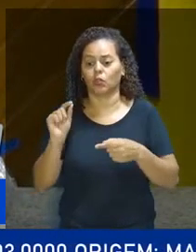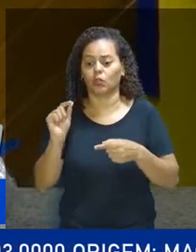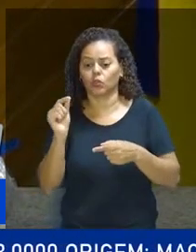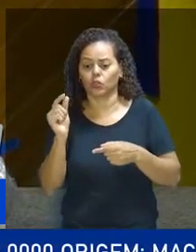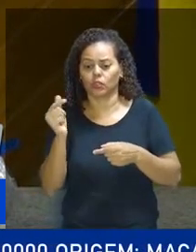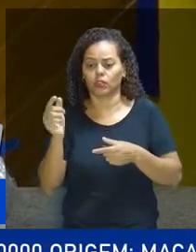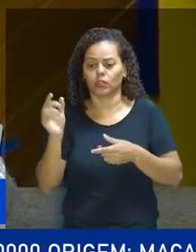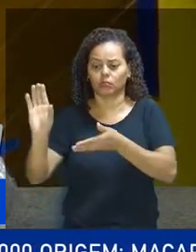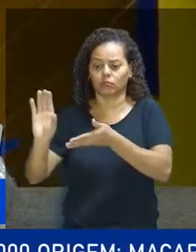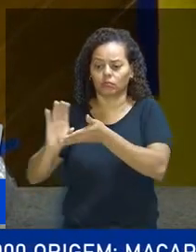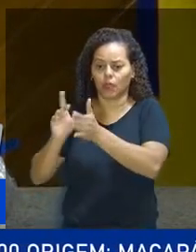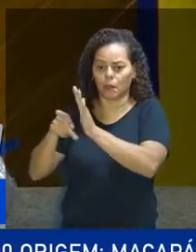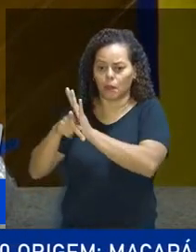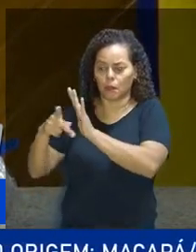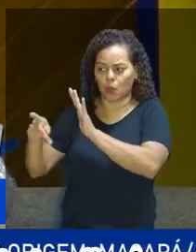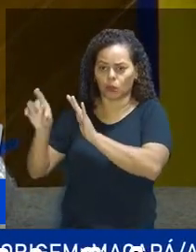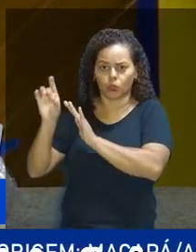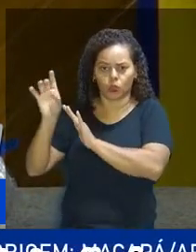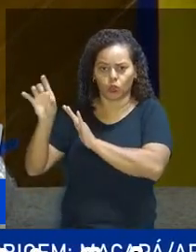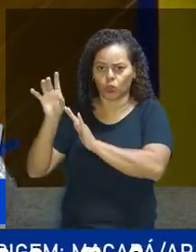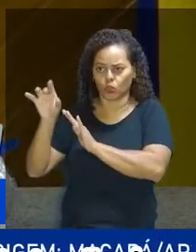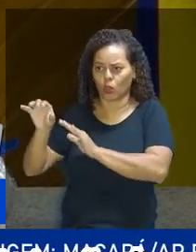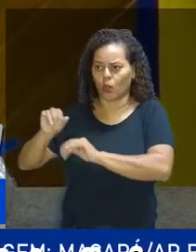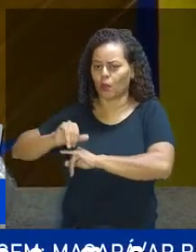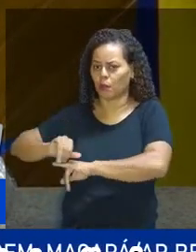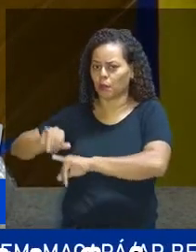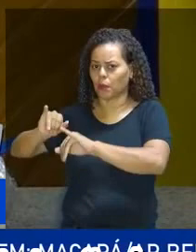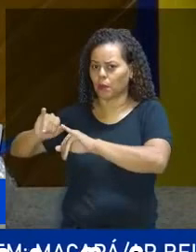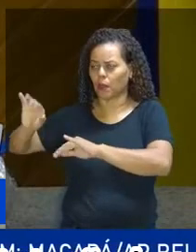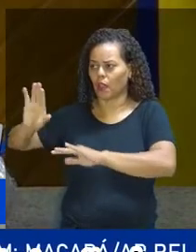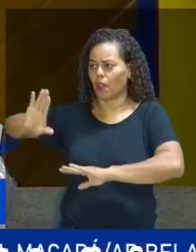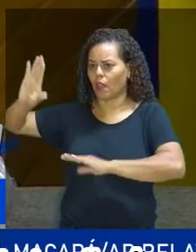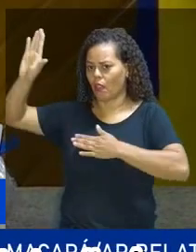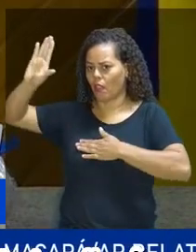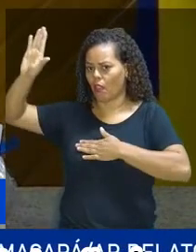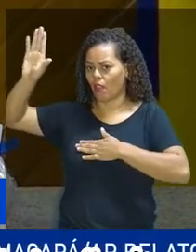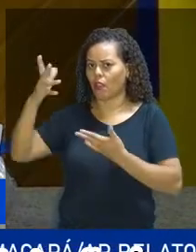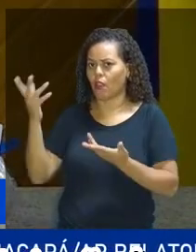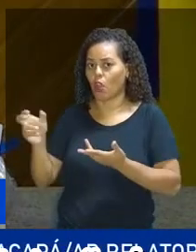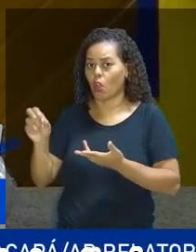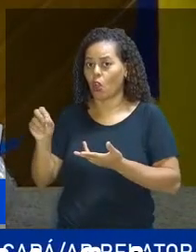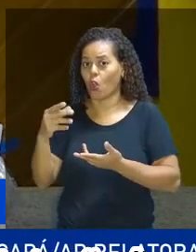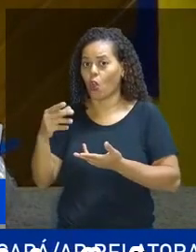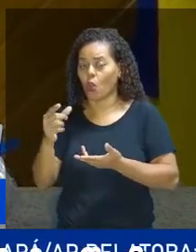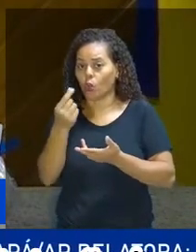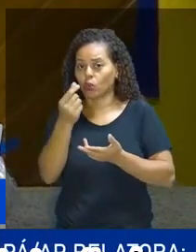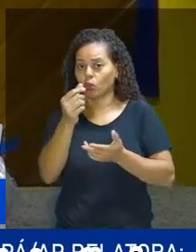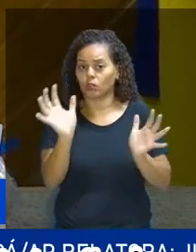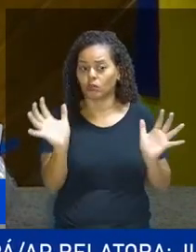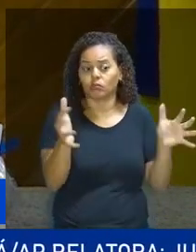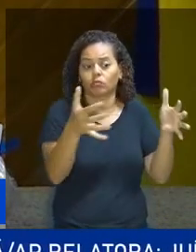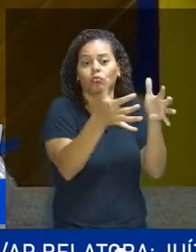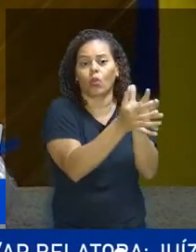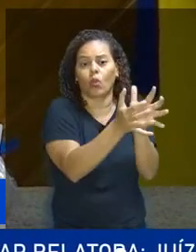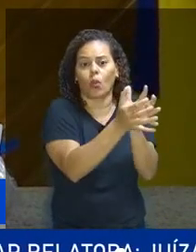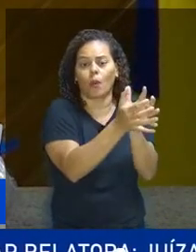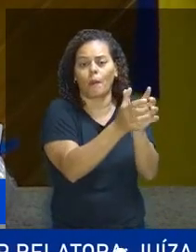para o partido gerir as suas obrigações, e por conta disso, realmente, essa irregularidade não é